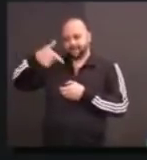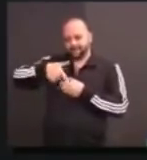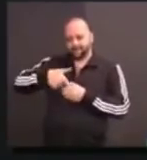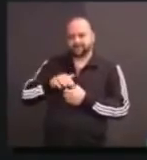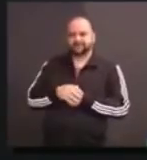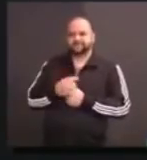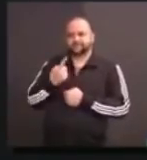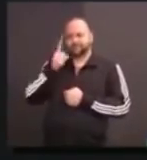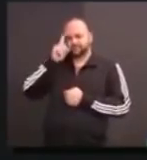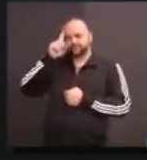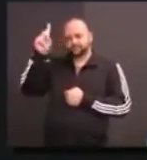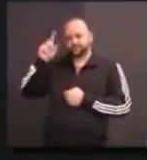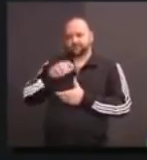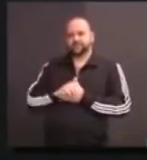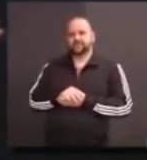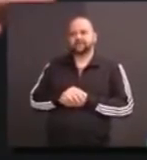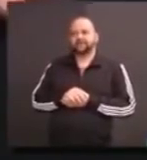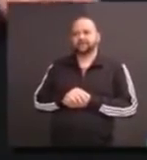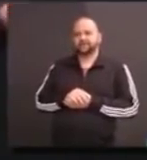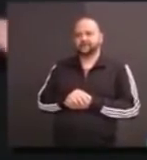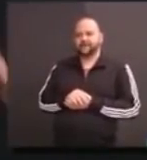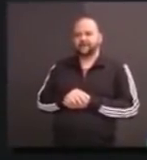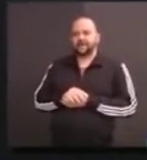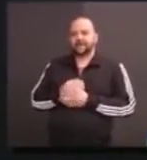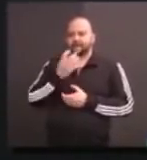a cachorrinha estava prenha.